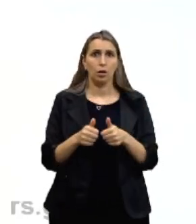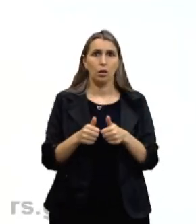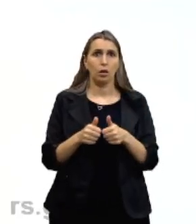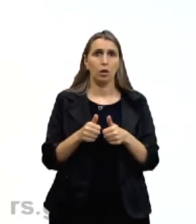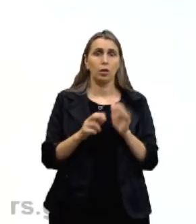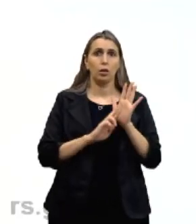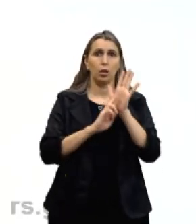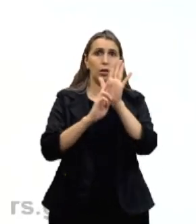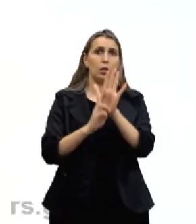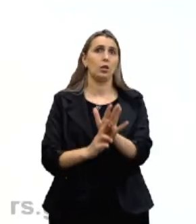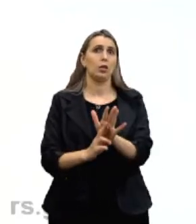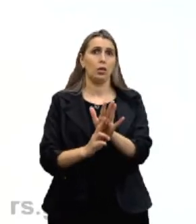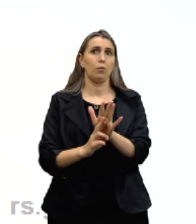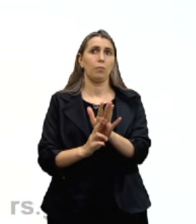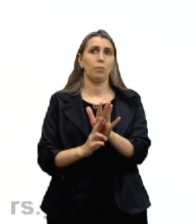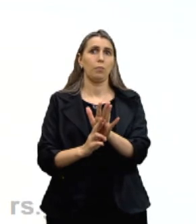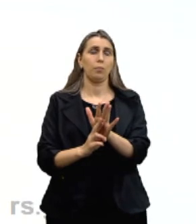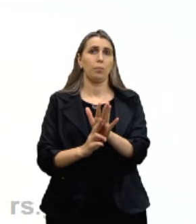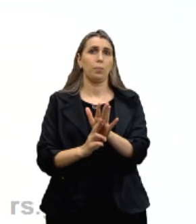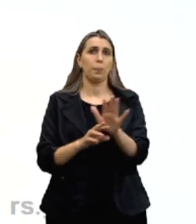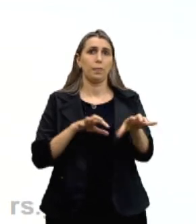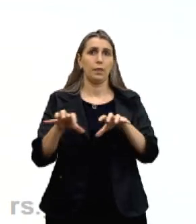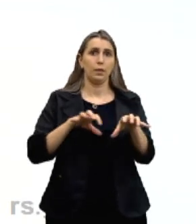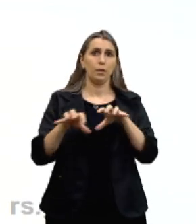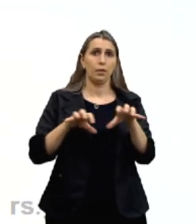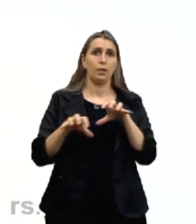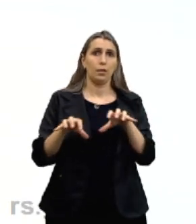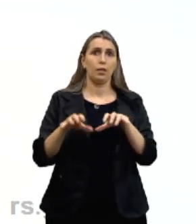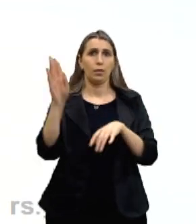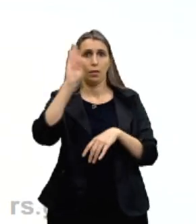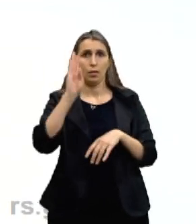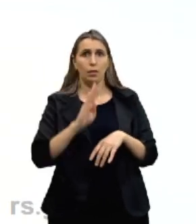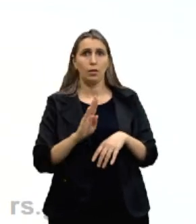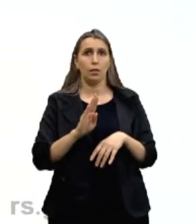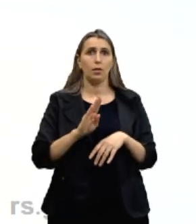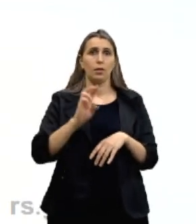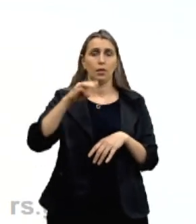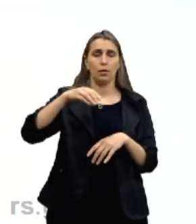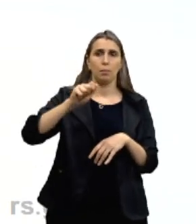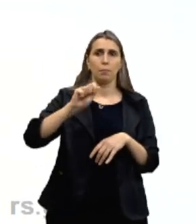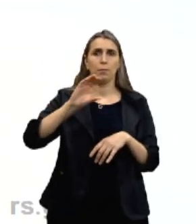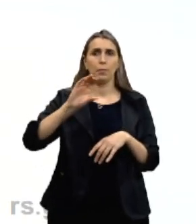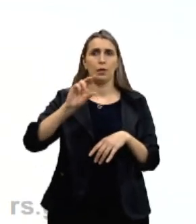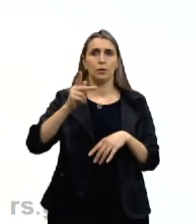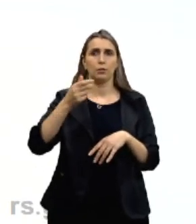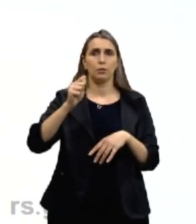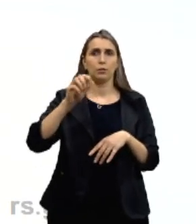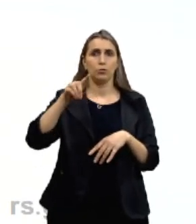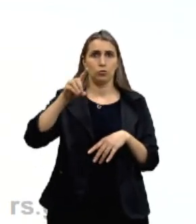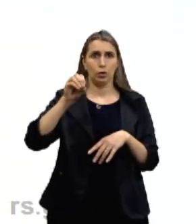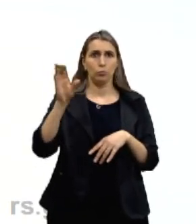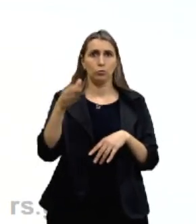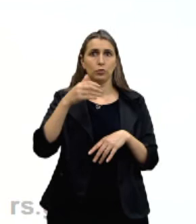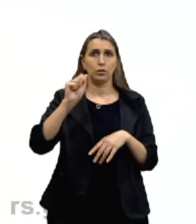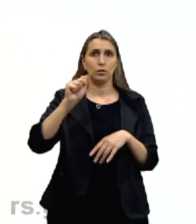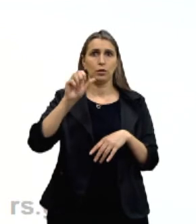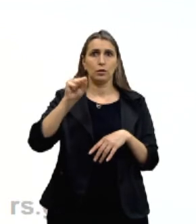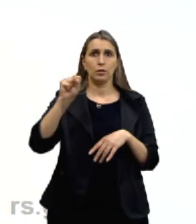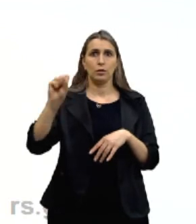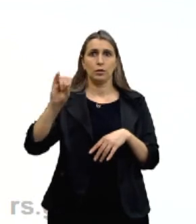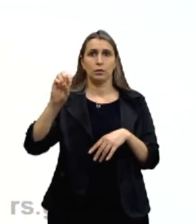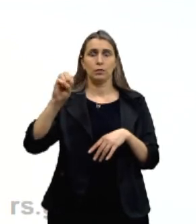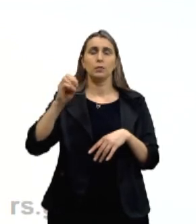talvez do representante né desse movimento no Brasil que é o grande Machado de Assis tá Gente